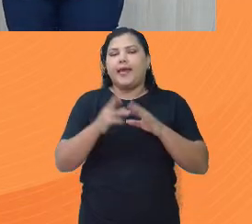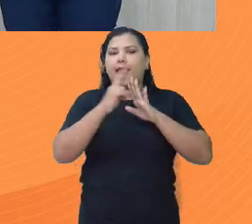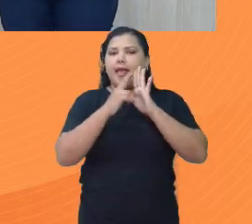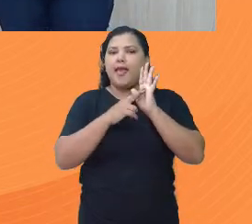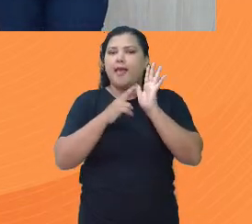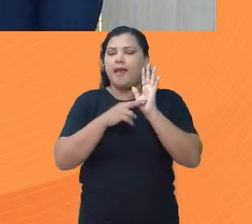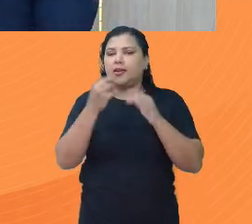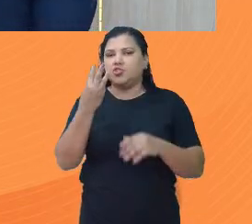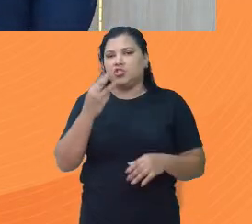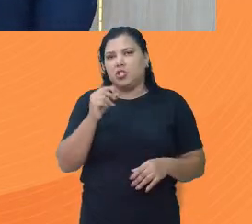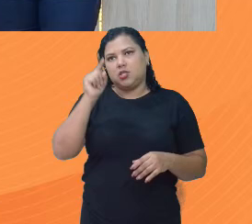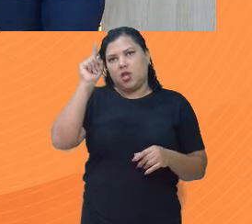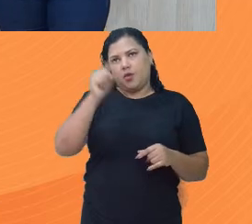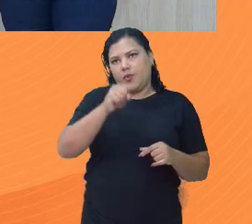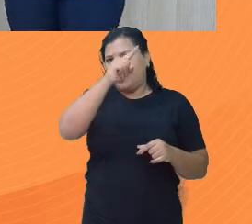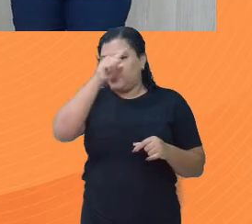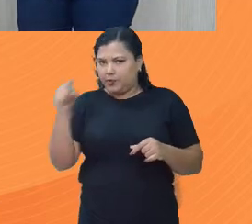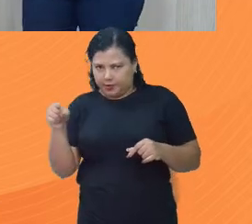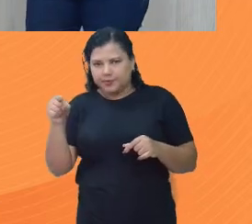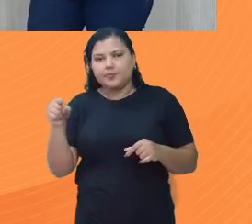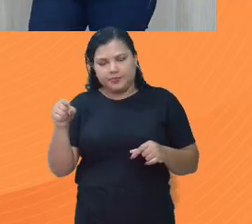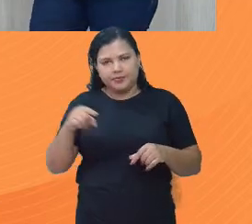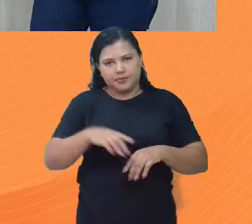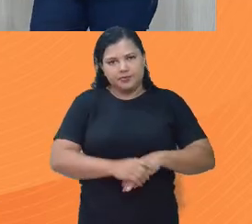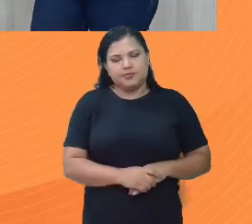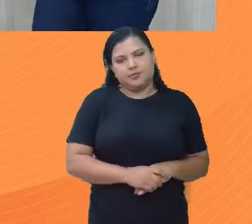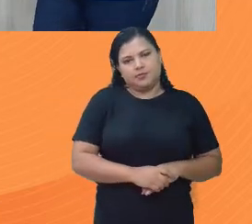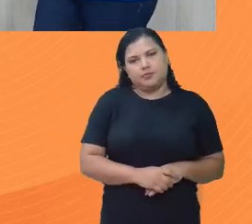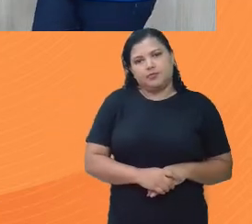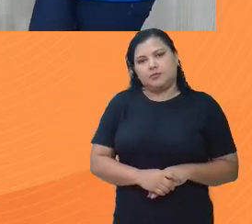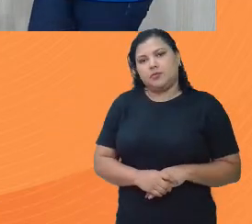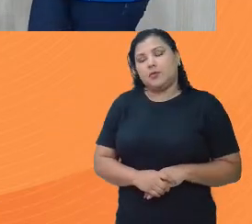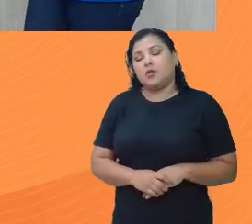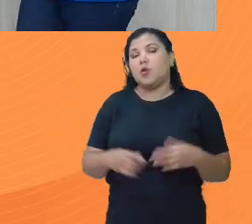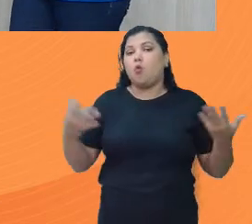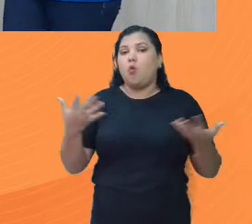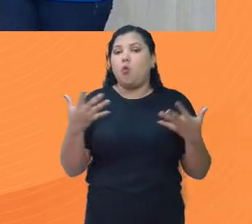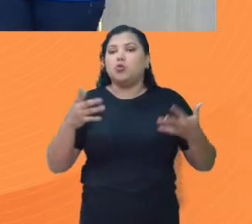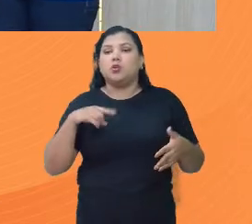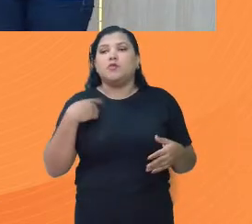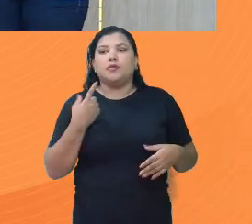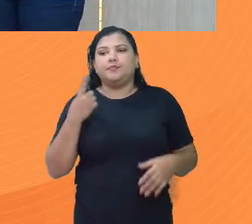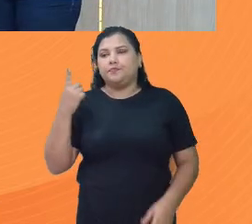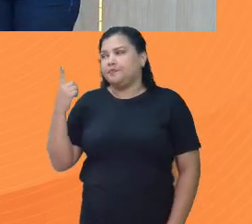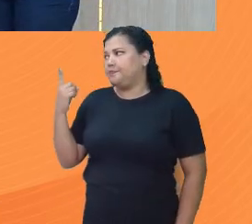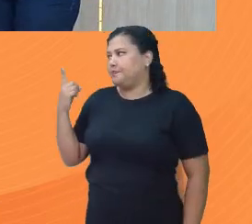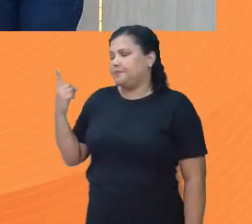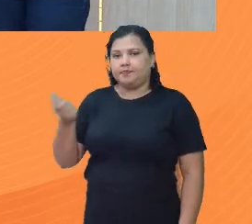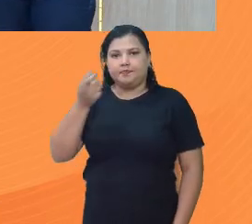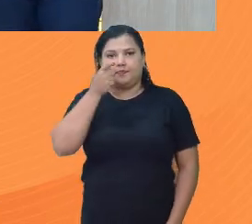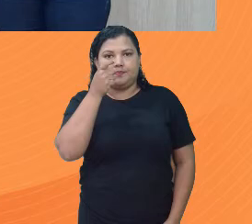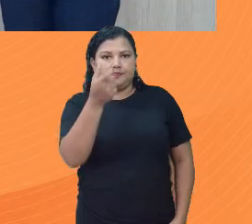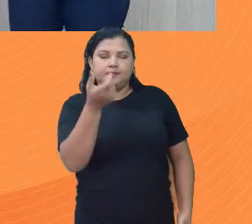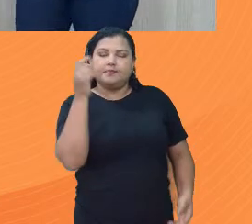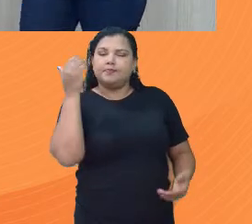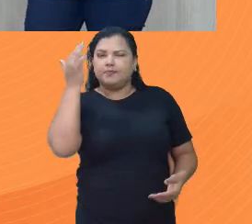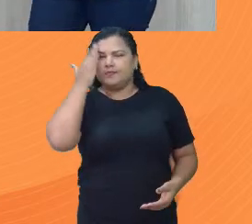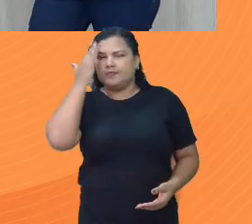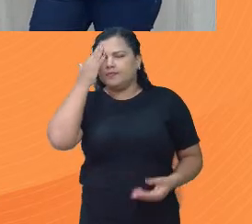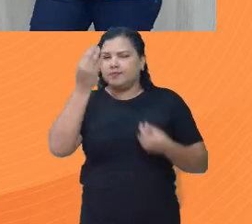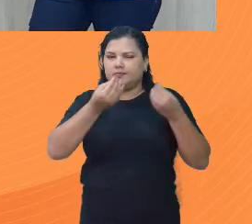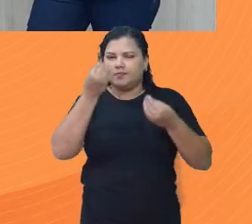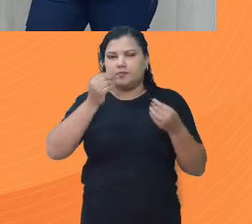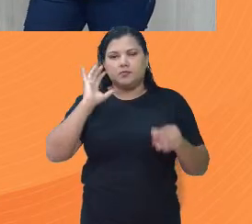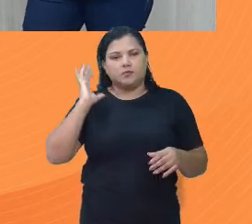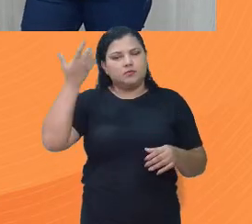gente dar ideia de algumas coisas, né? Mas hoje a gente vai estar pautado, né? Vai estar interessado em trabalhar essa ideia do raciocínio lógico,